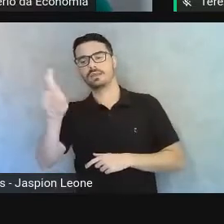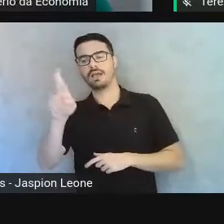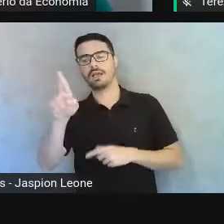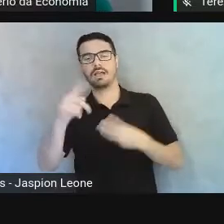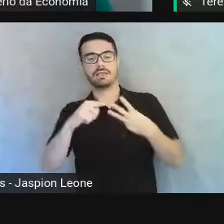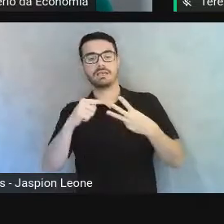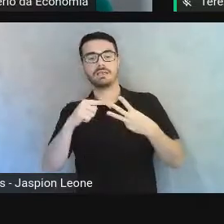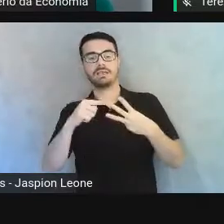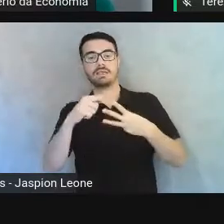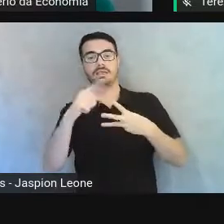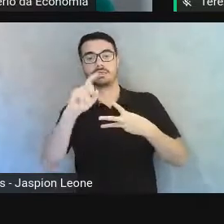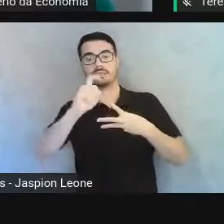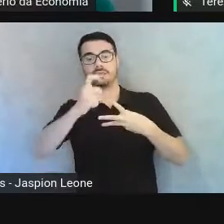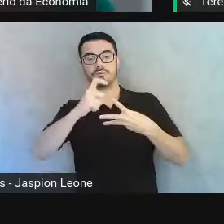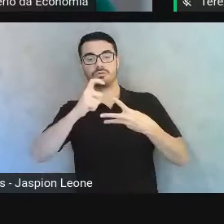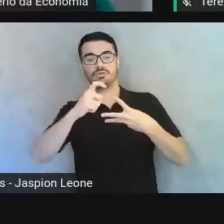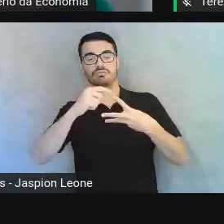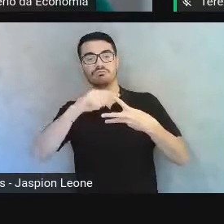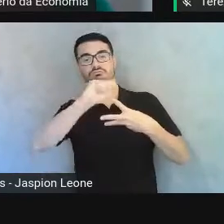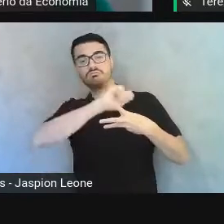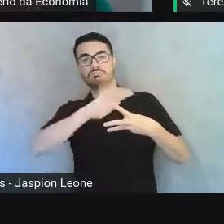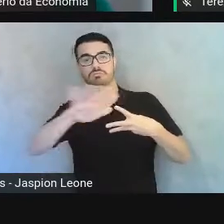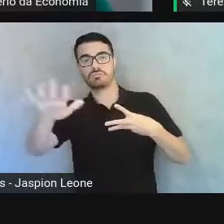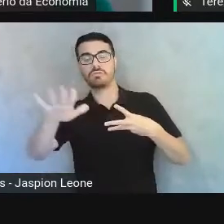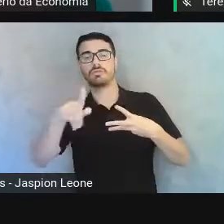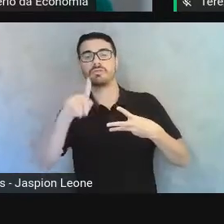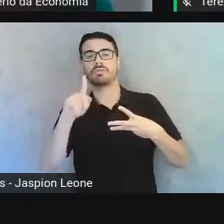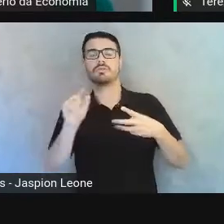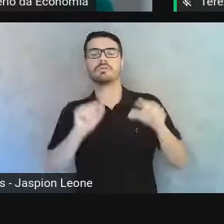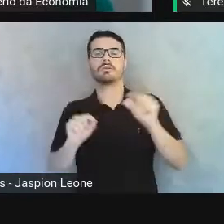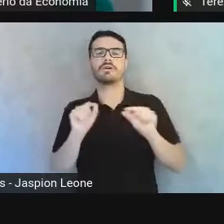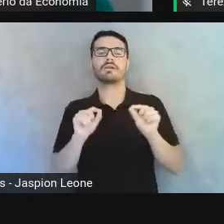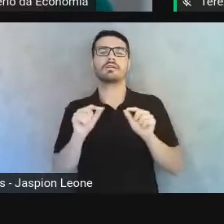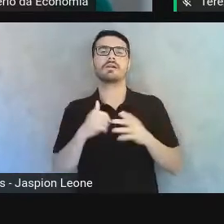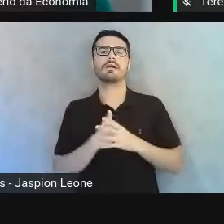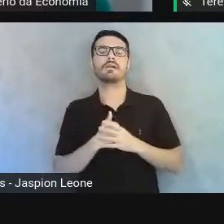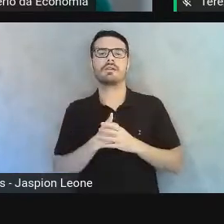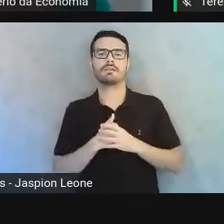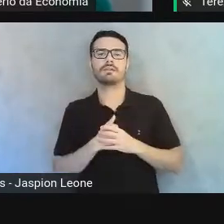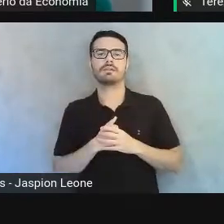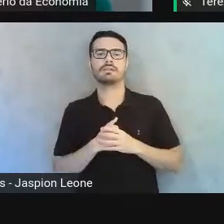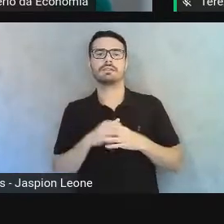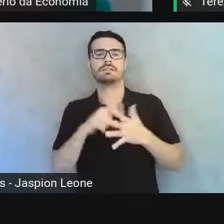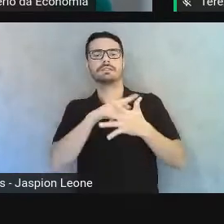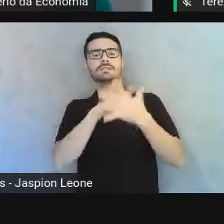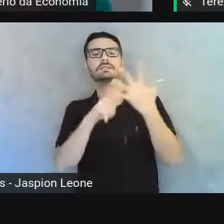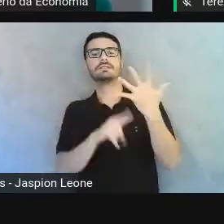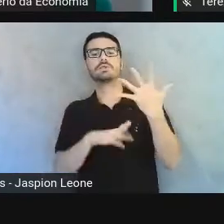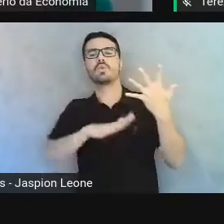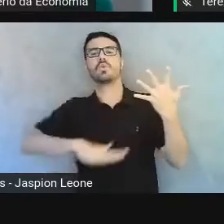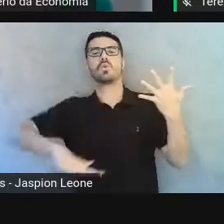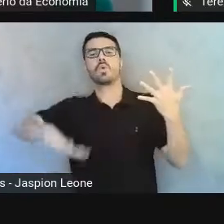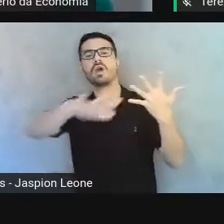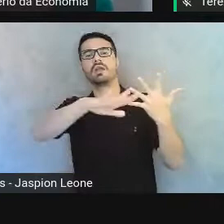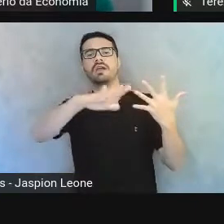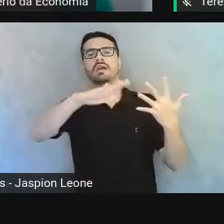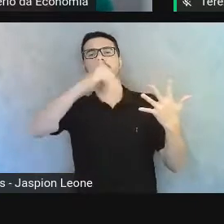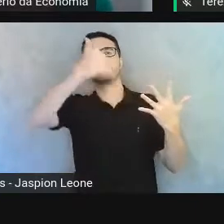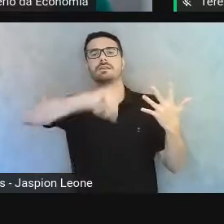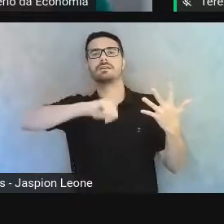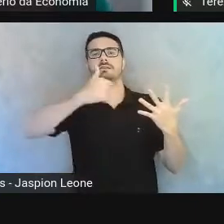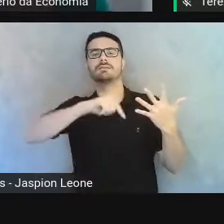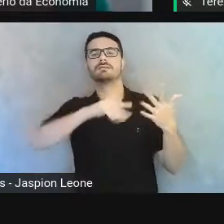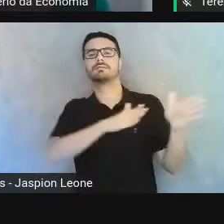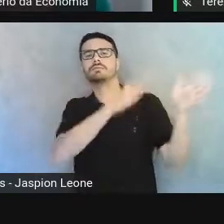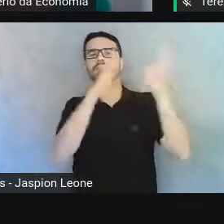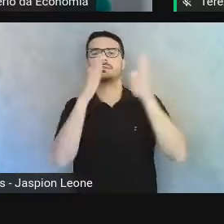vem estudando e disseminando no Poder Executivo, que a gente chama o método 5Ks Model. São 5 dimensões a